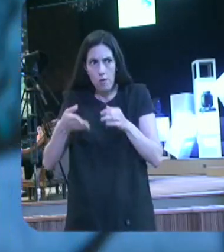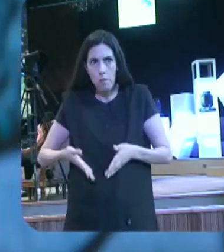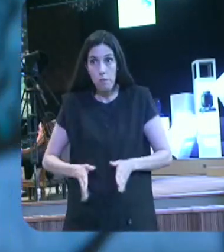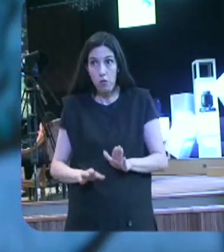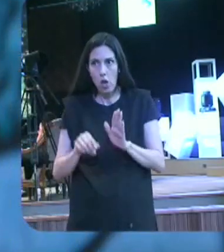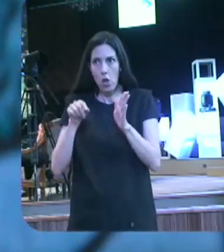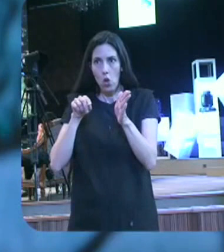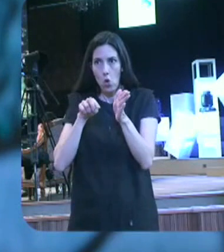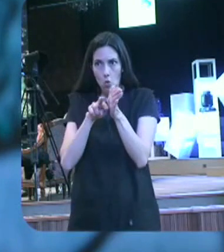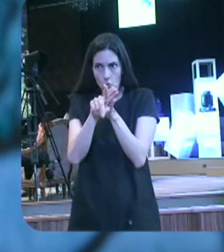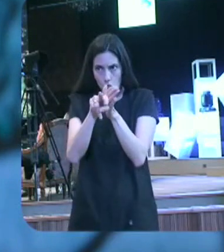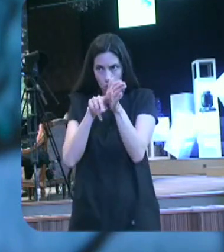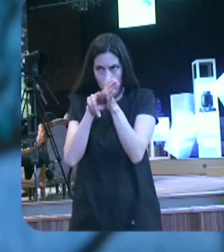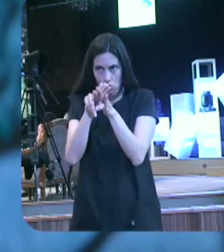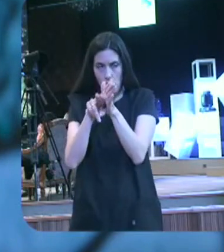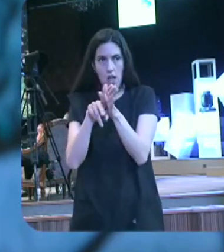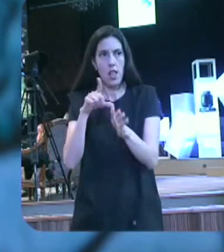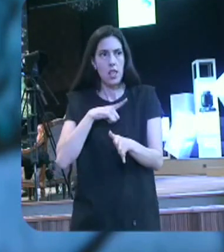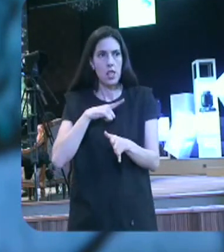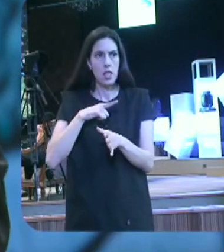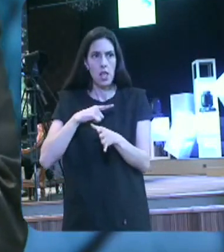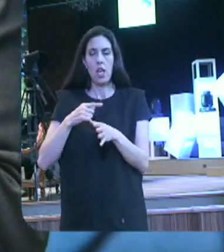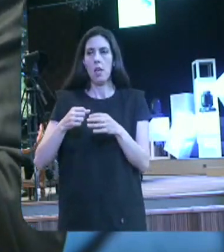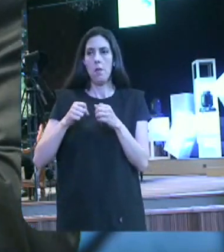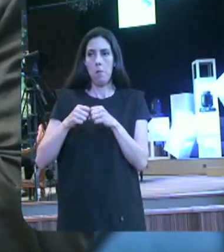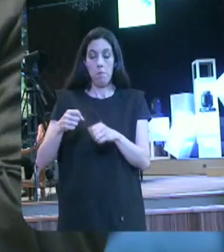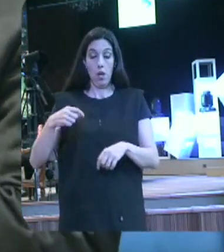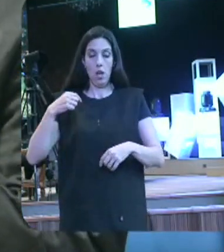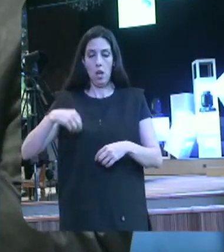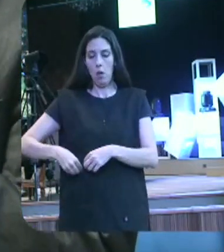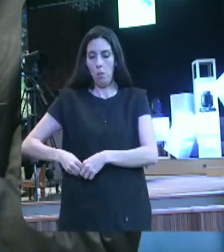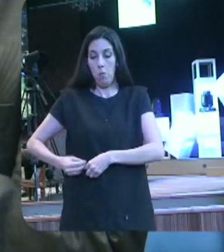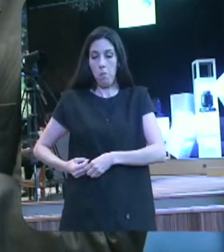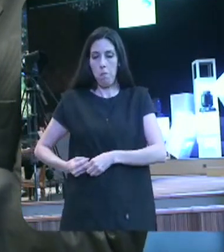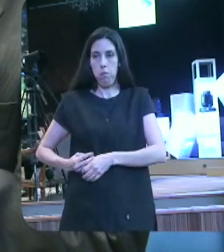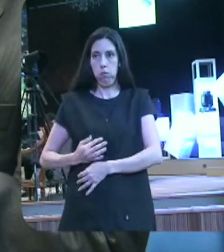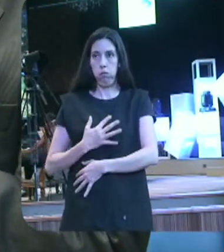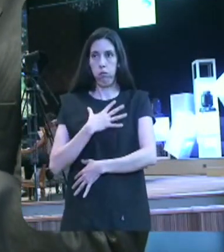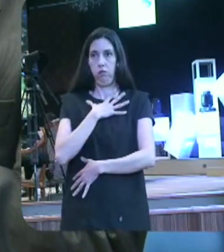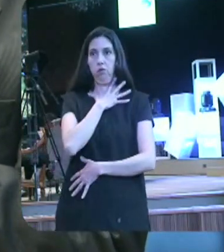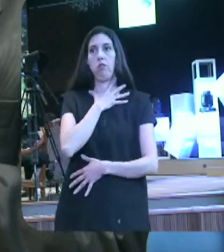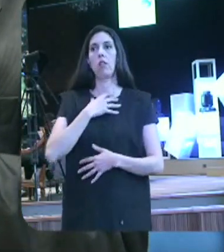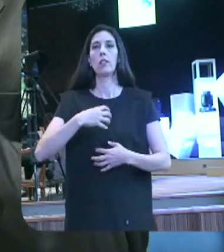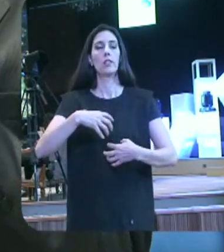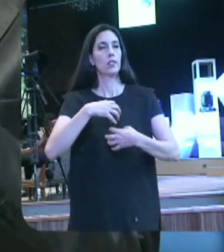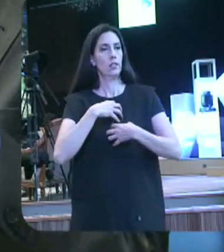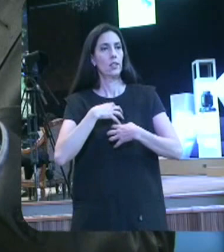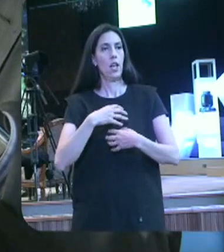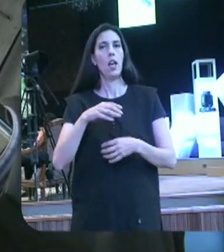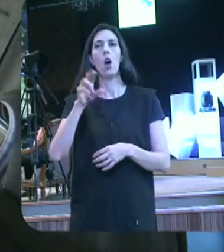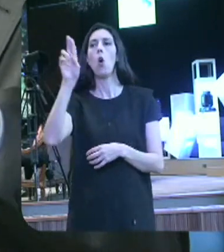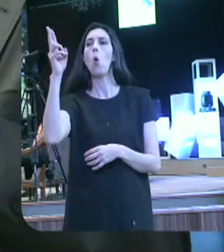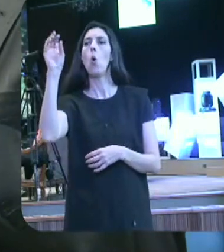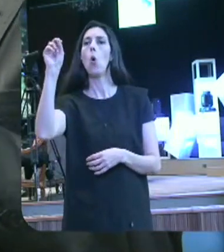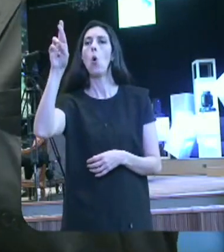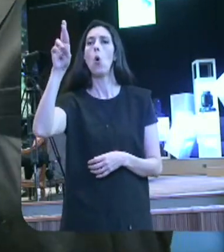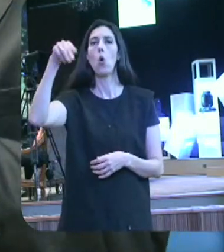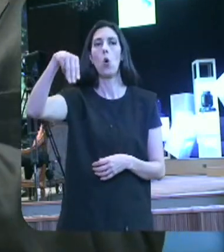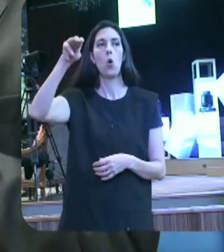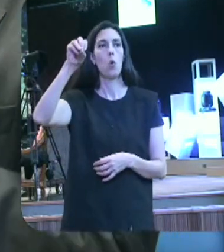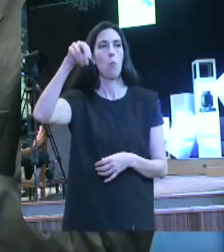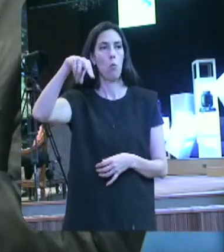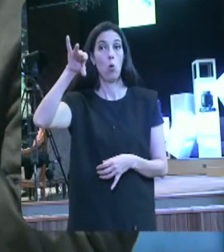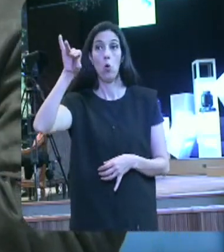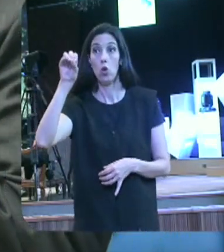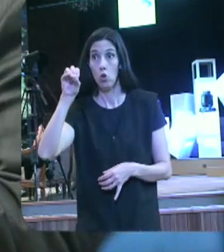folículo luteinizante. E esse é o hormônio que obriga o corpo feminino a produzir leite para